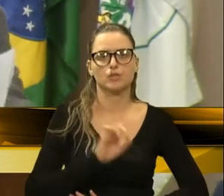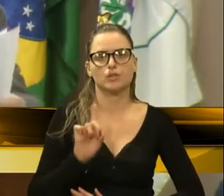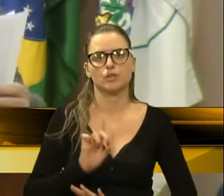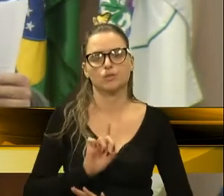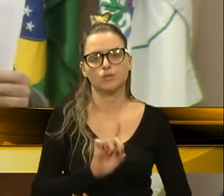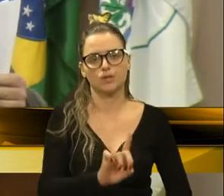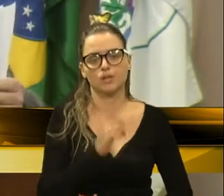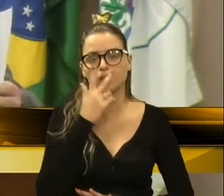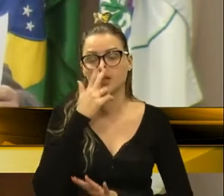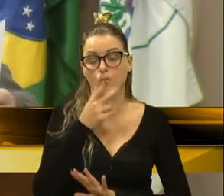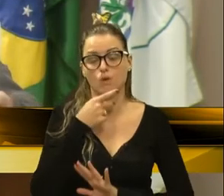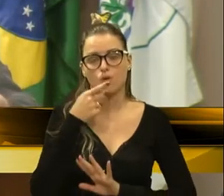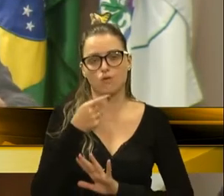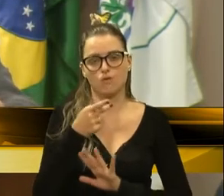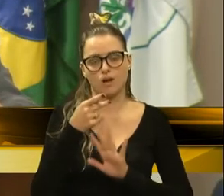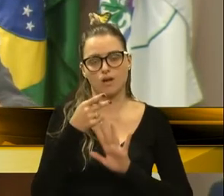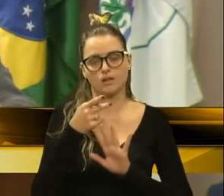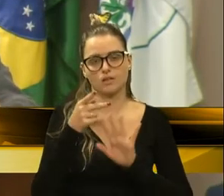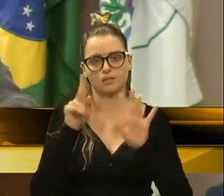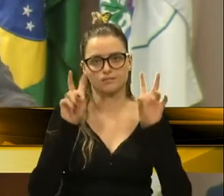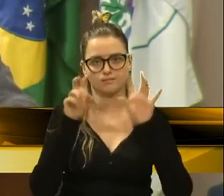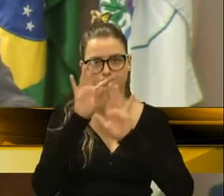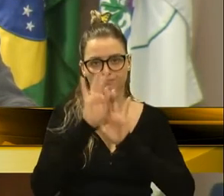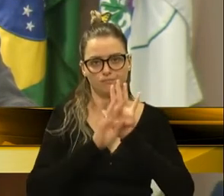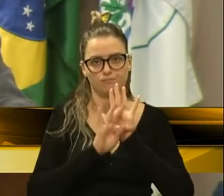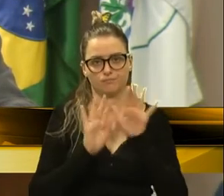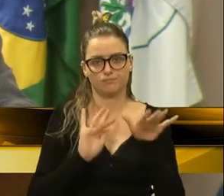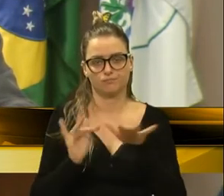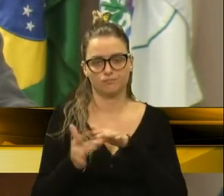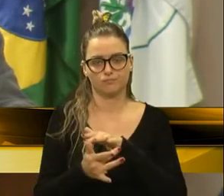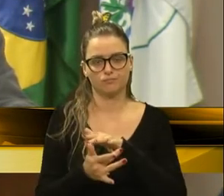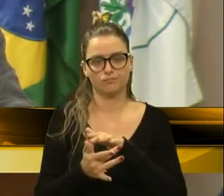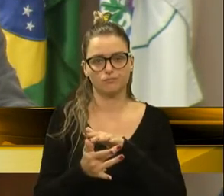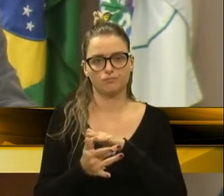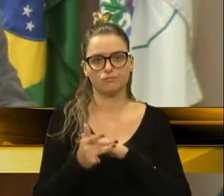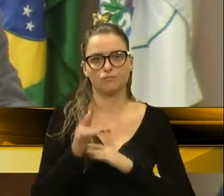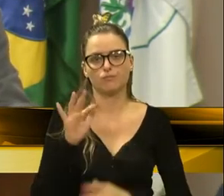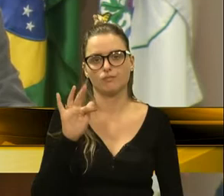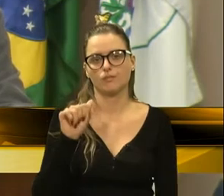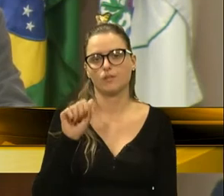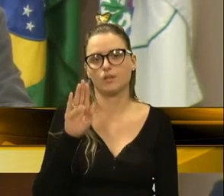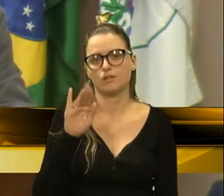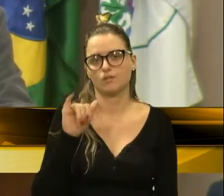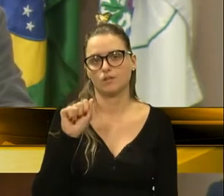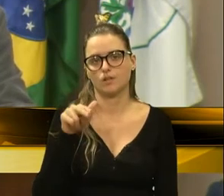como diz aqui o comentário aqui, ó, da dona Fabiana